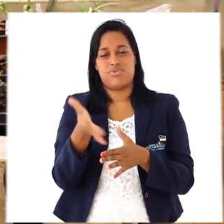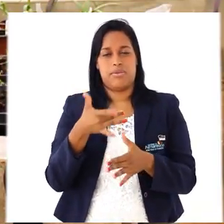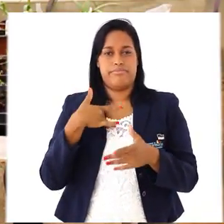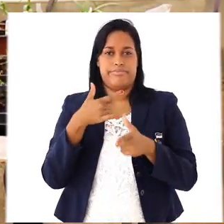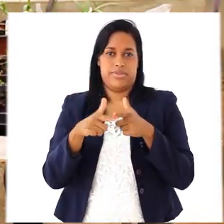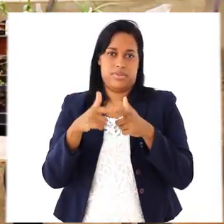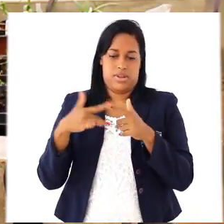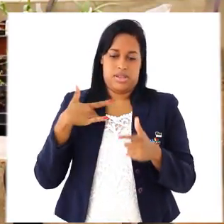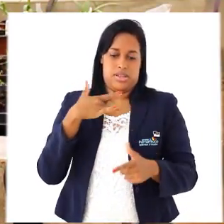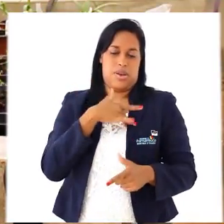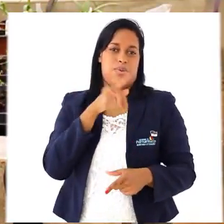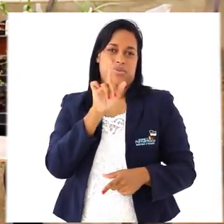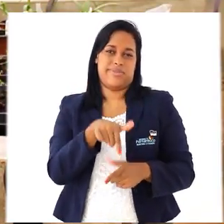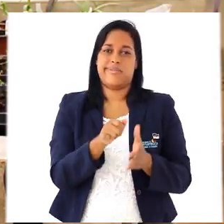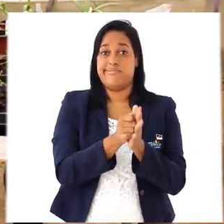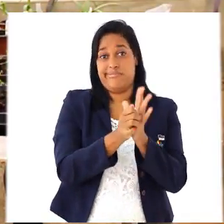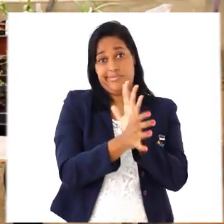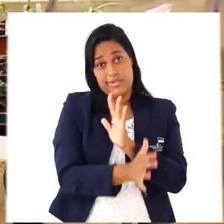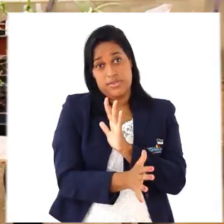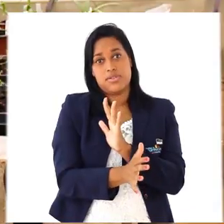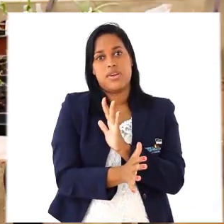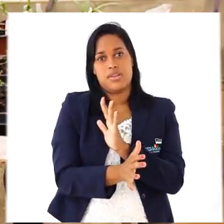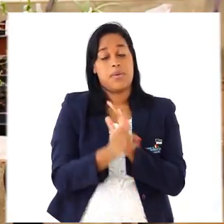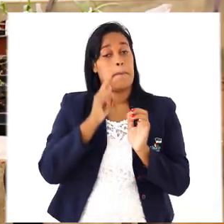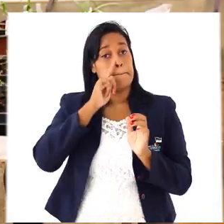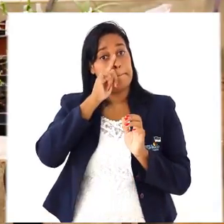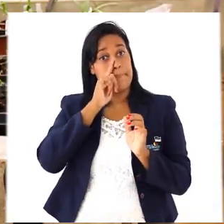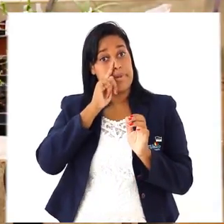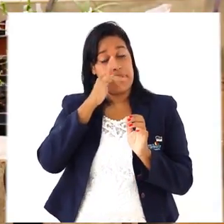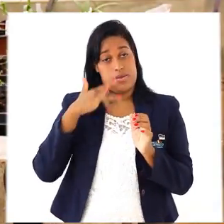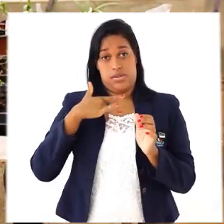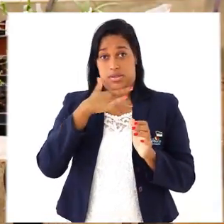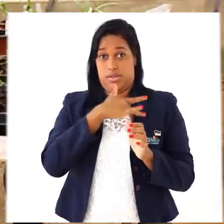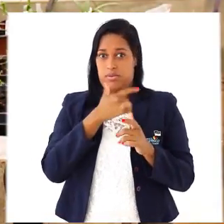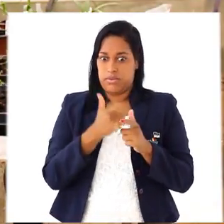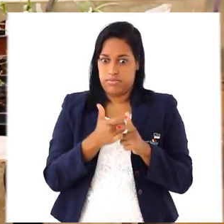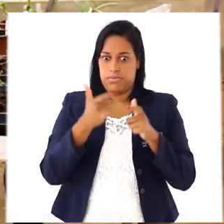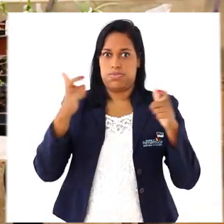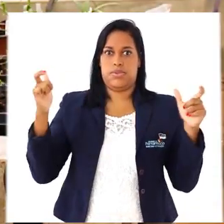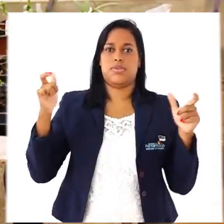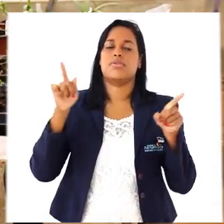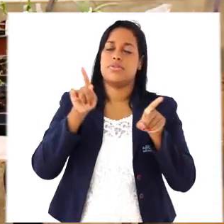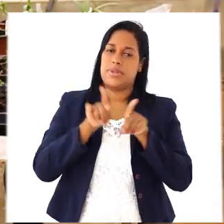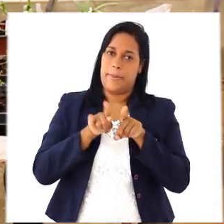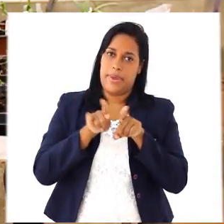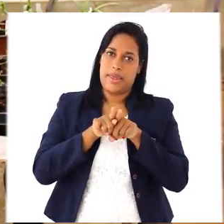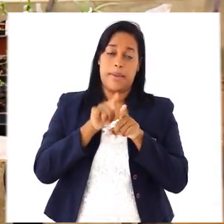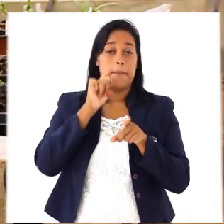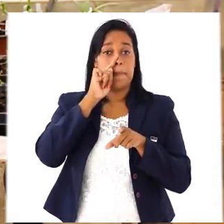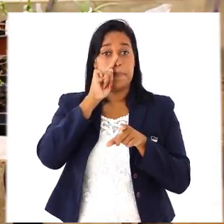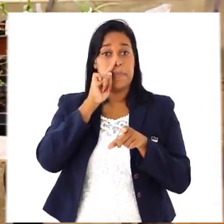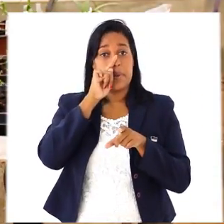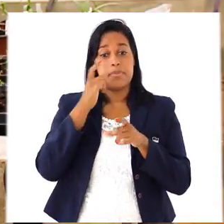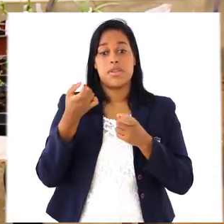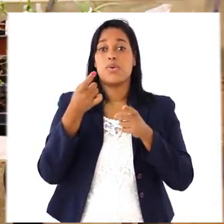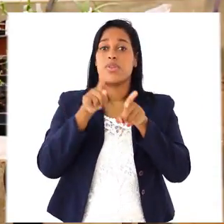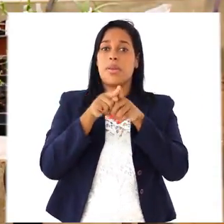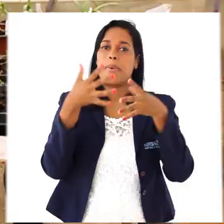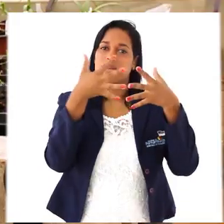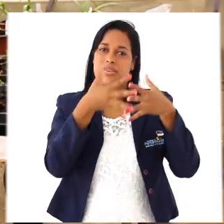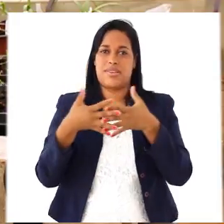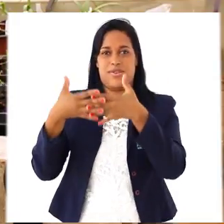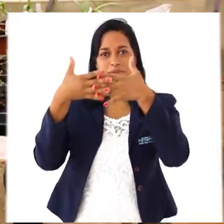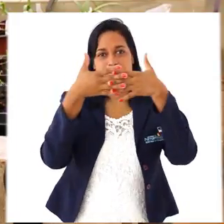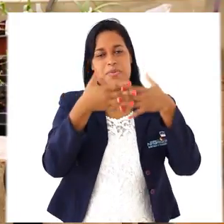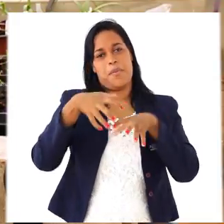tipo de atividade. Então o risco ergonômico é muito elevado. A gente também vai ver riscos, por exemplo, no transporte do